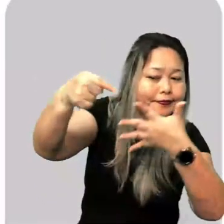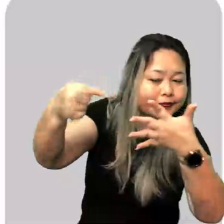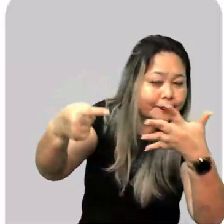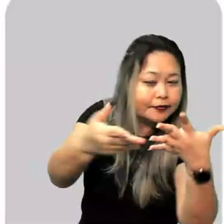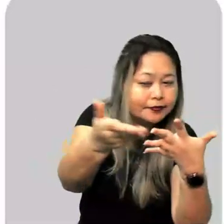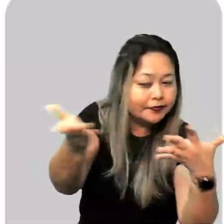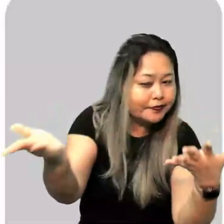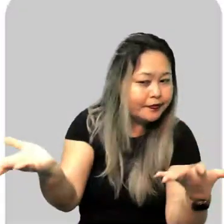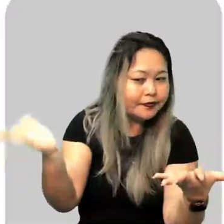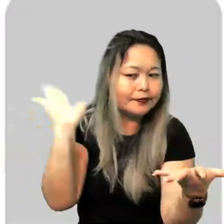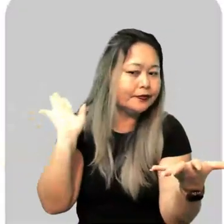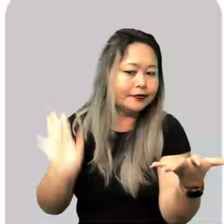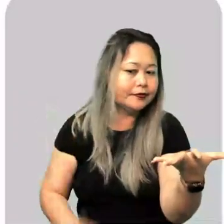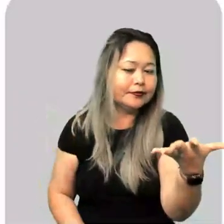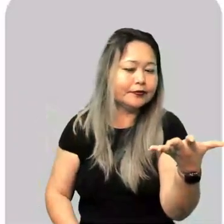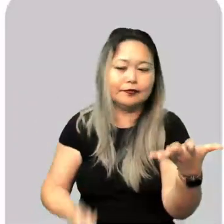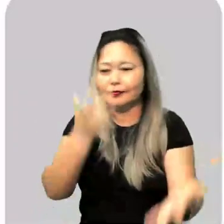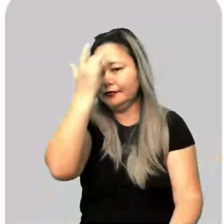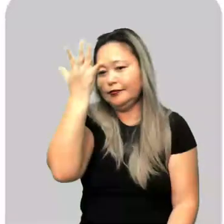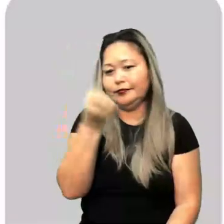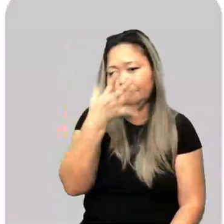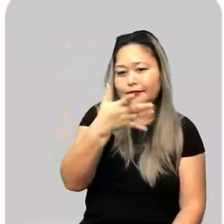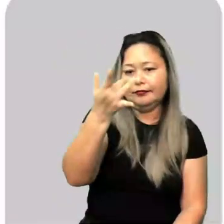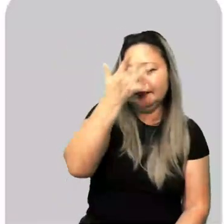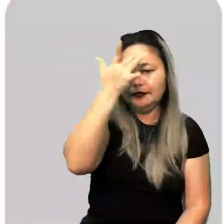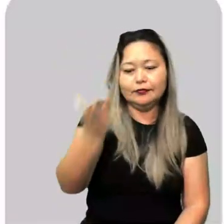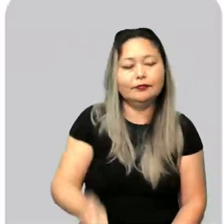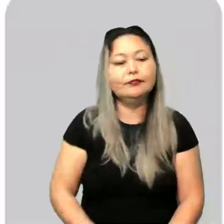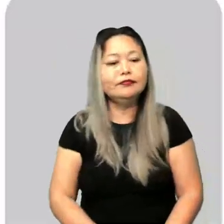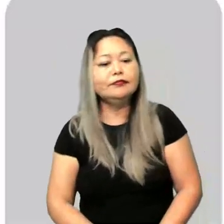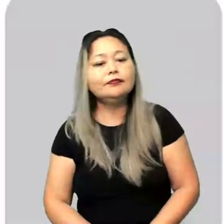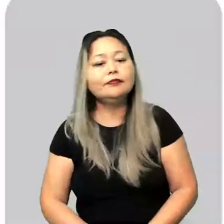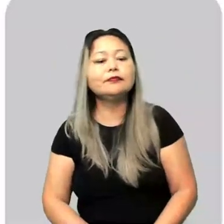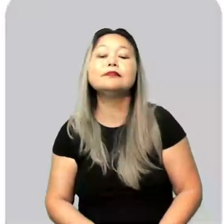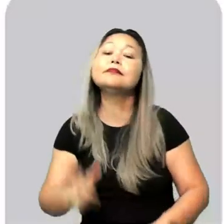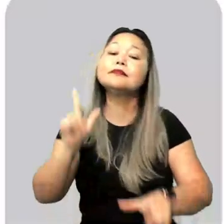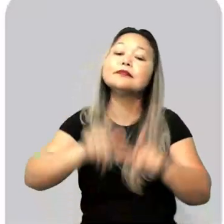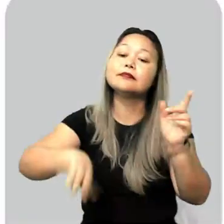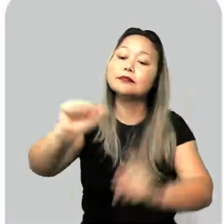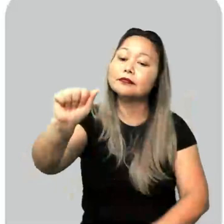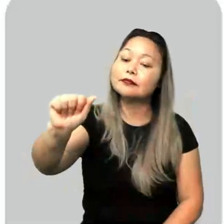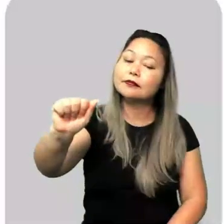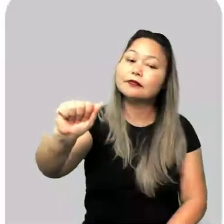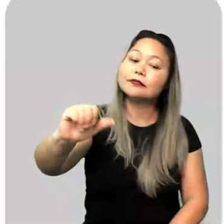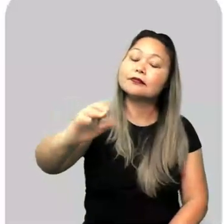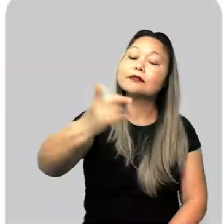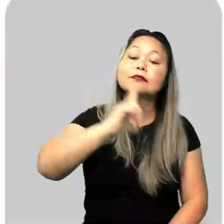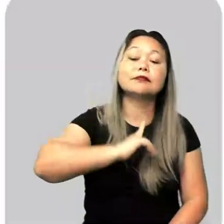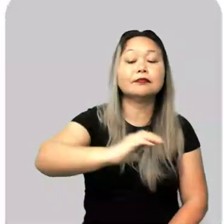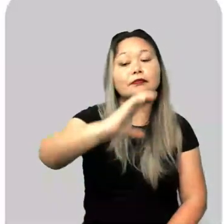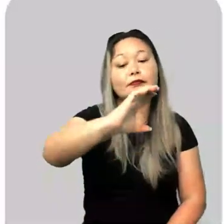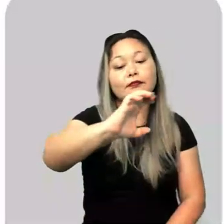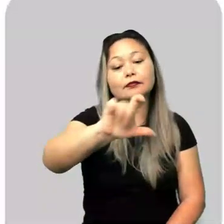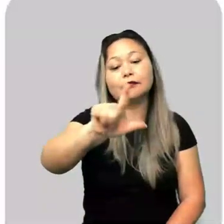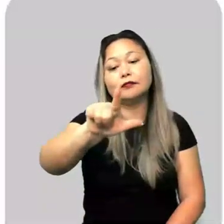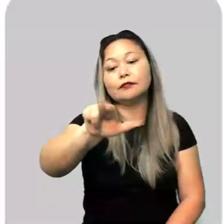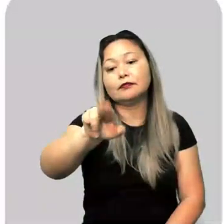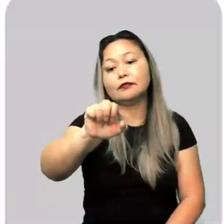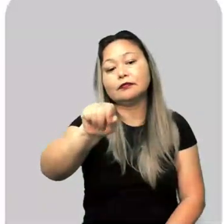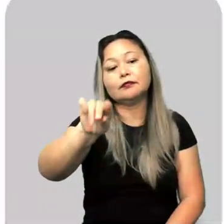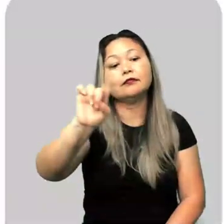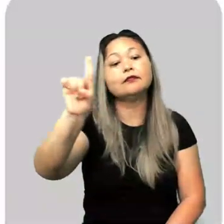você. Menino, tá muito bom. Vamos lá. Letra A, eu tenho